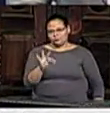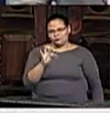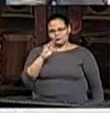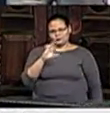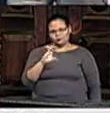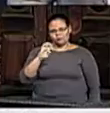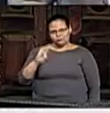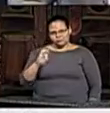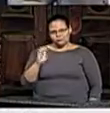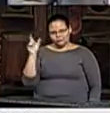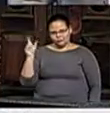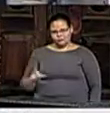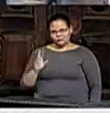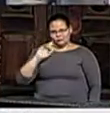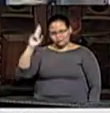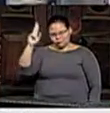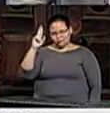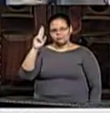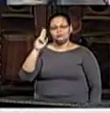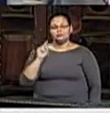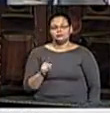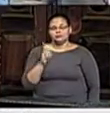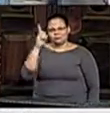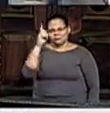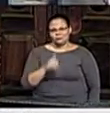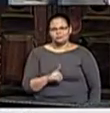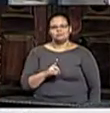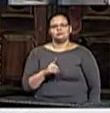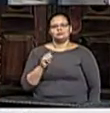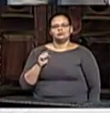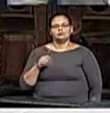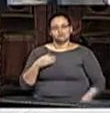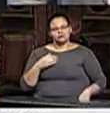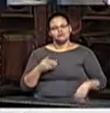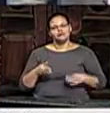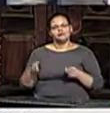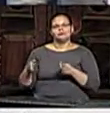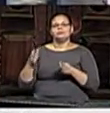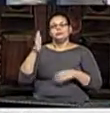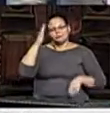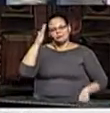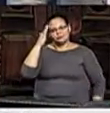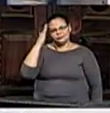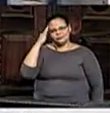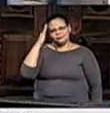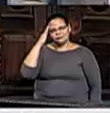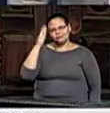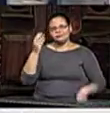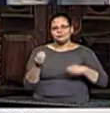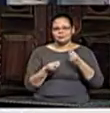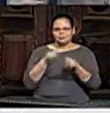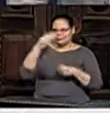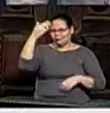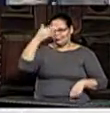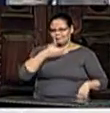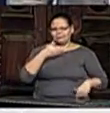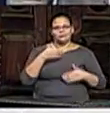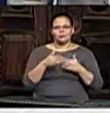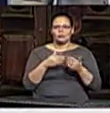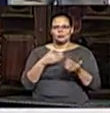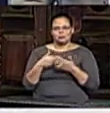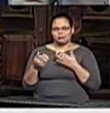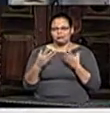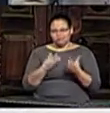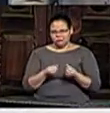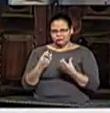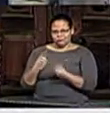que todos os diretores de carreira desta casa sabem do rigor que é para aprovar qualquer coisa